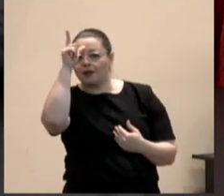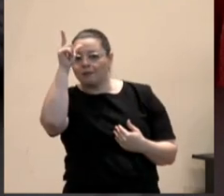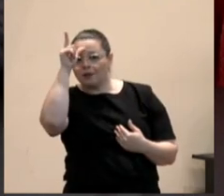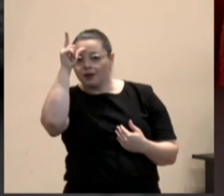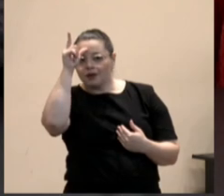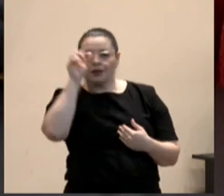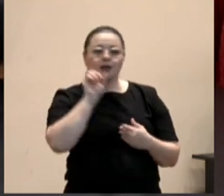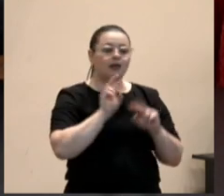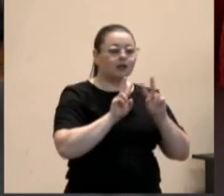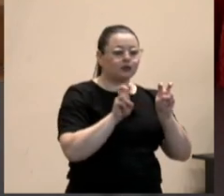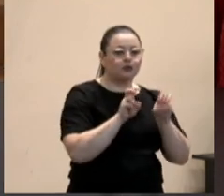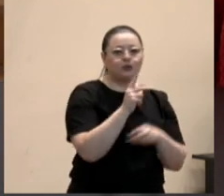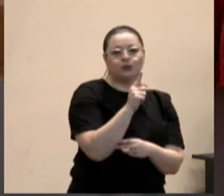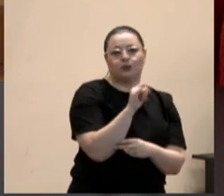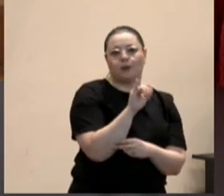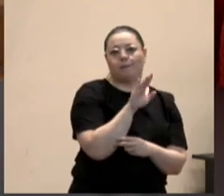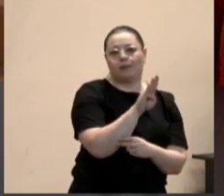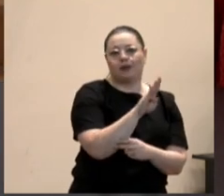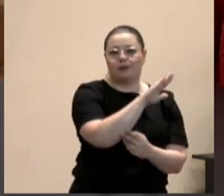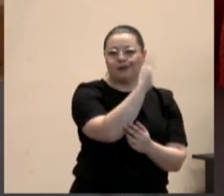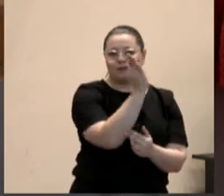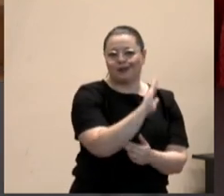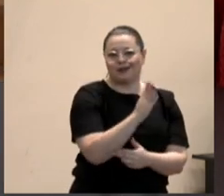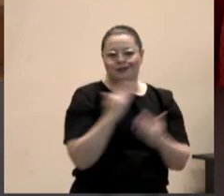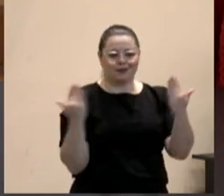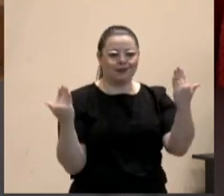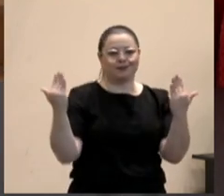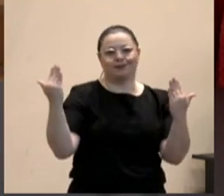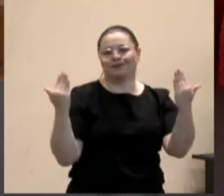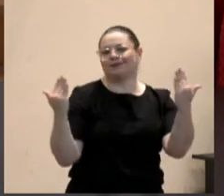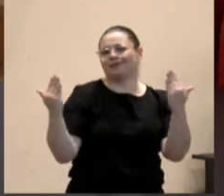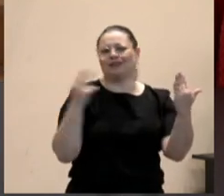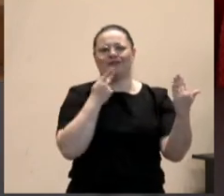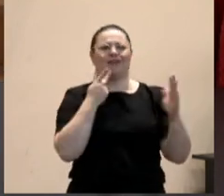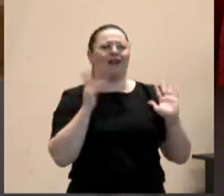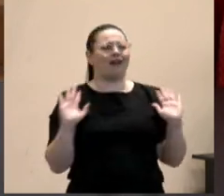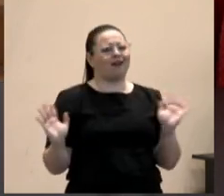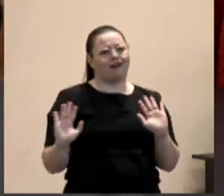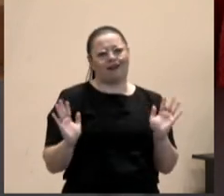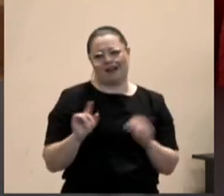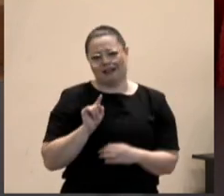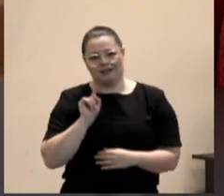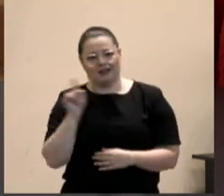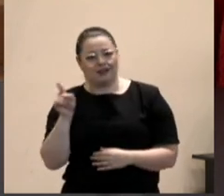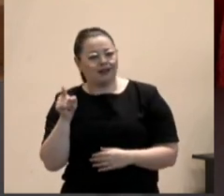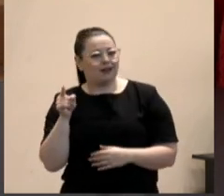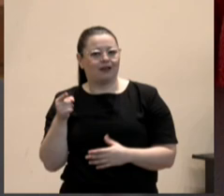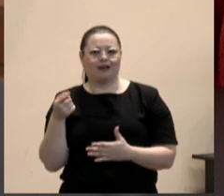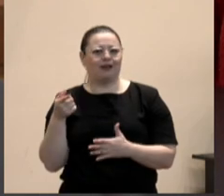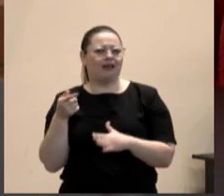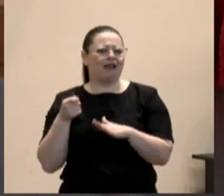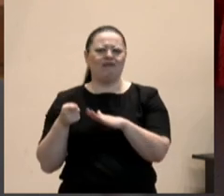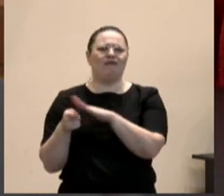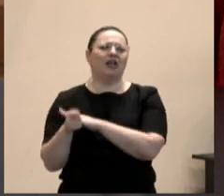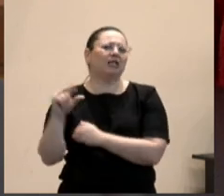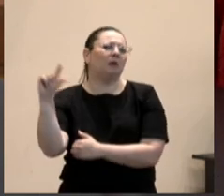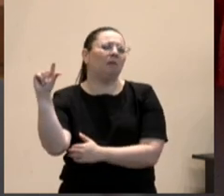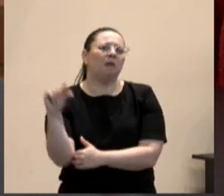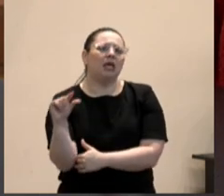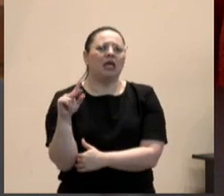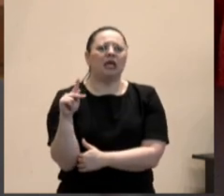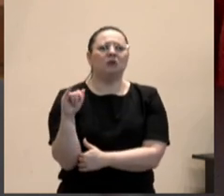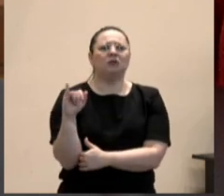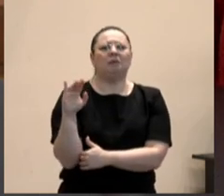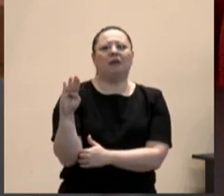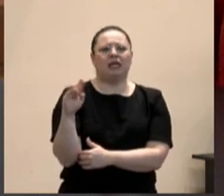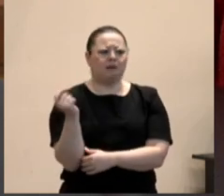do PIB em educação, comparam quando se investe o Brasil e diz, olha, eles investem muito menos do PIB do que o